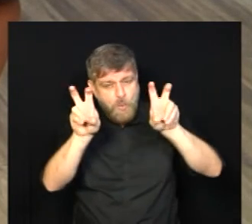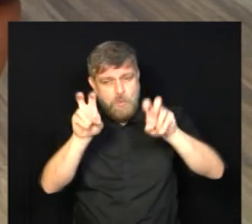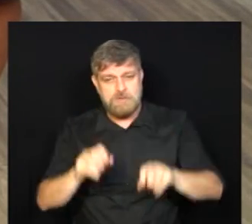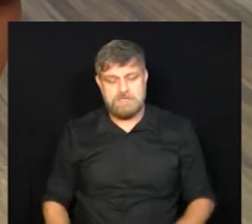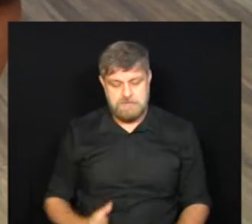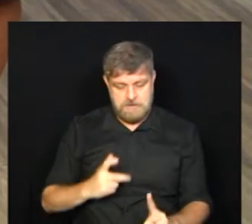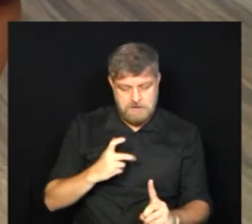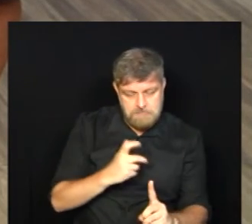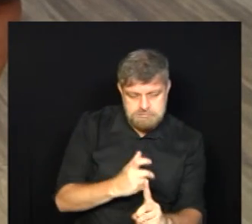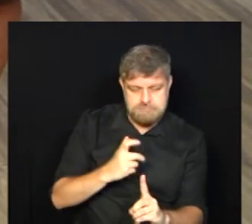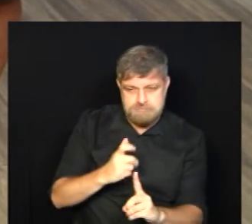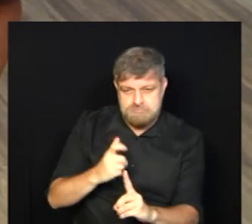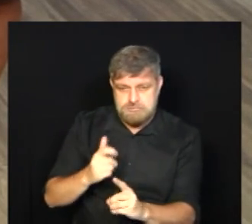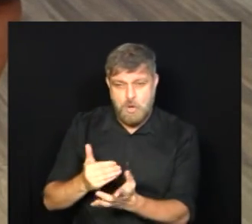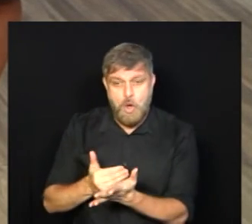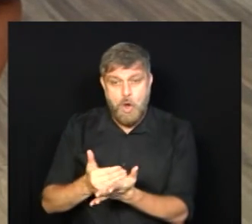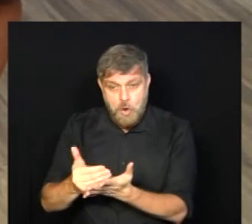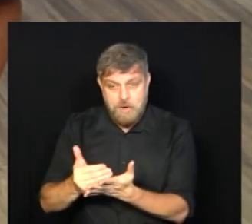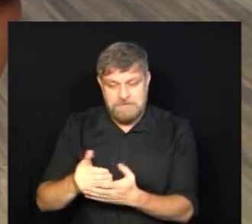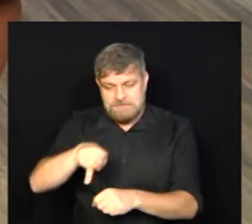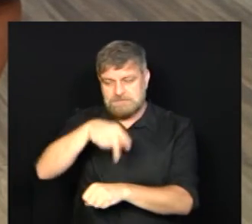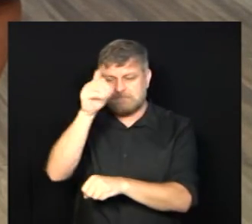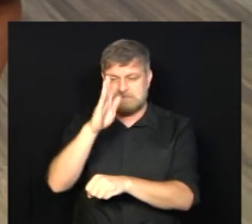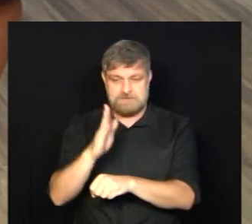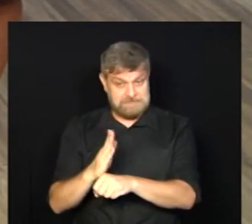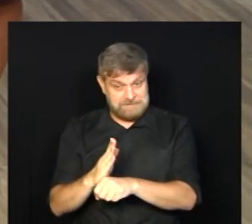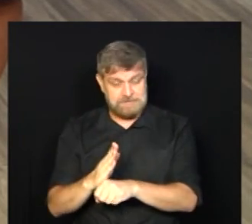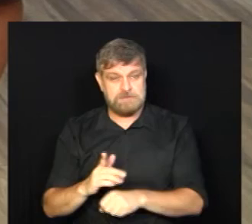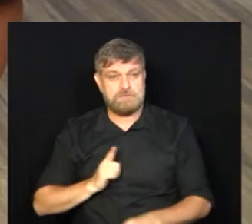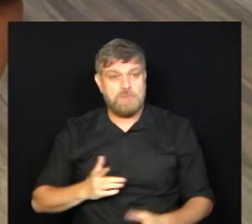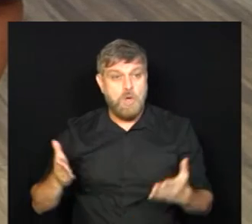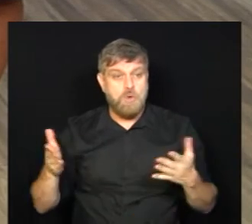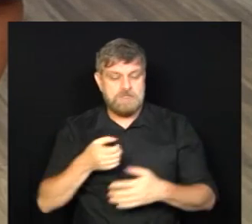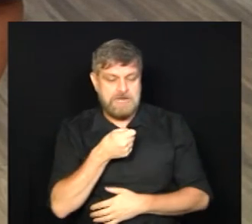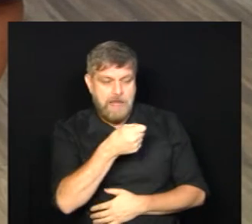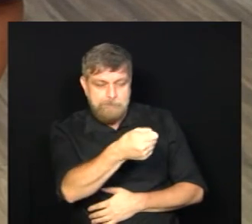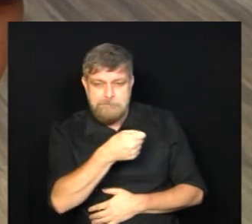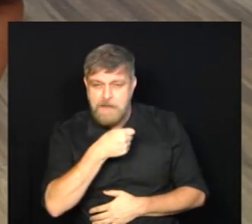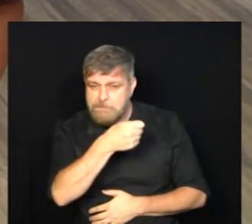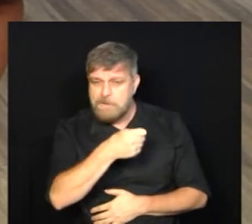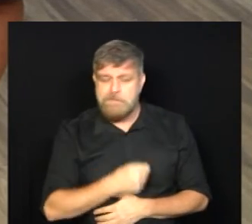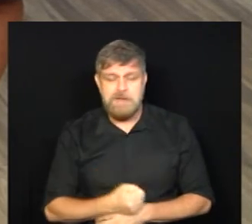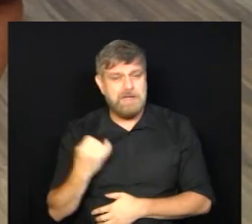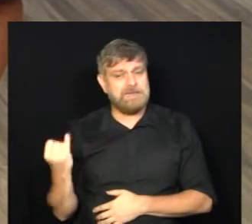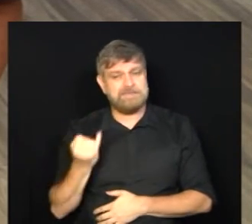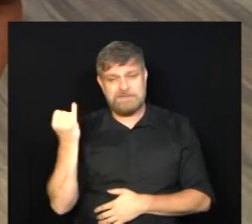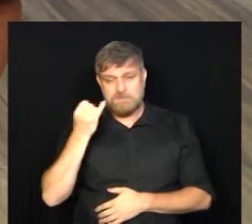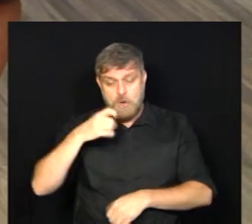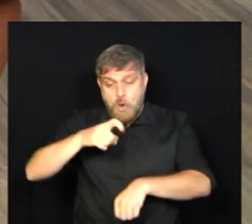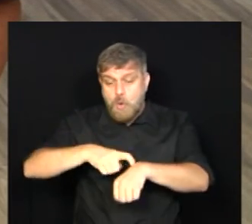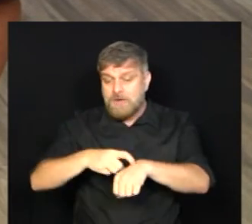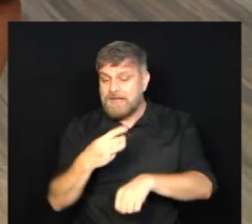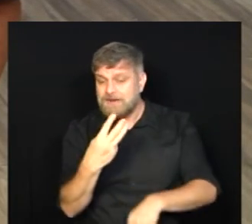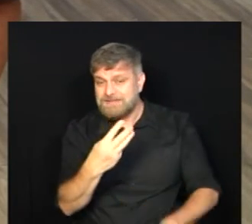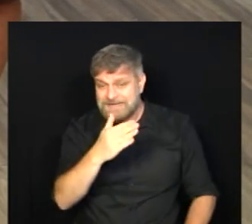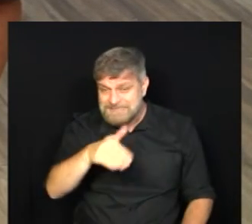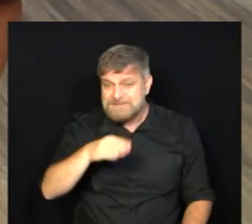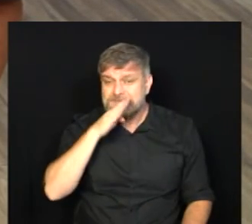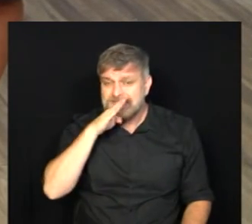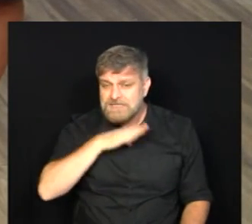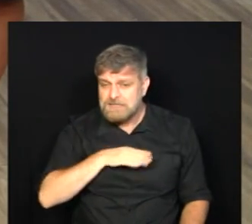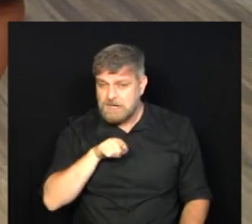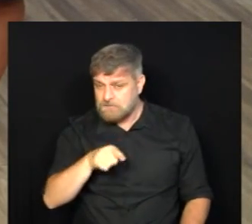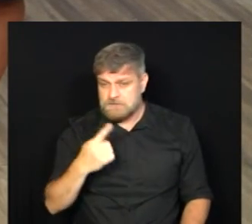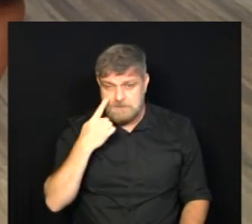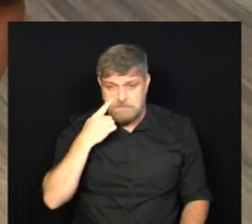a vacinação que começou no nosso país. Hoje, uma entrevista coletiva importantíssima a partir das 3h30 da tarde, que